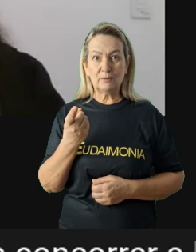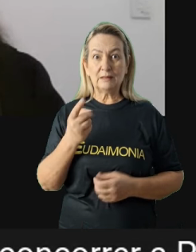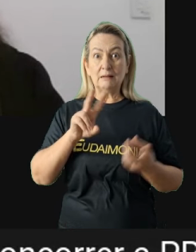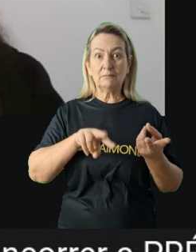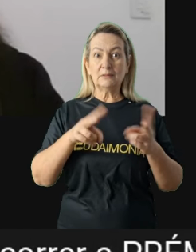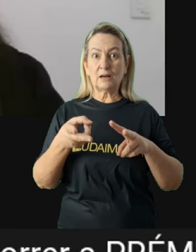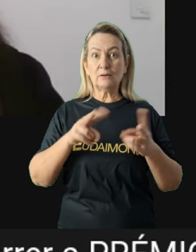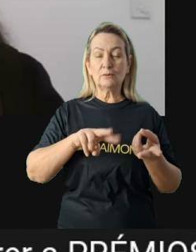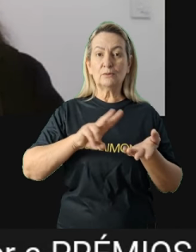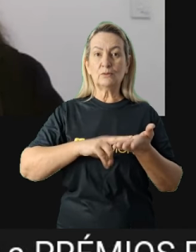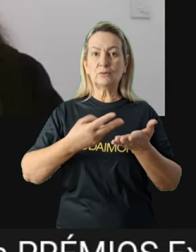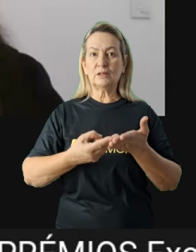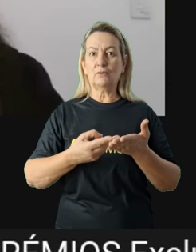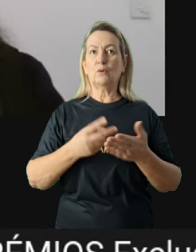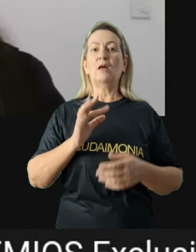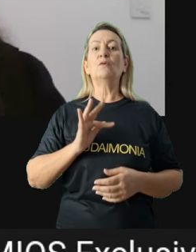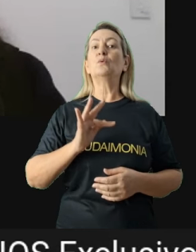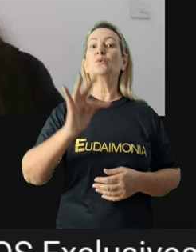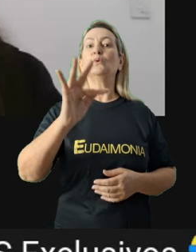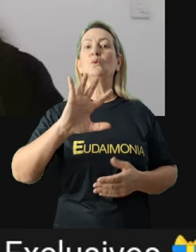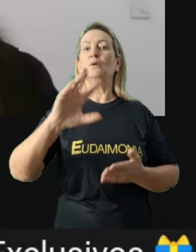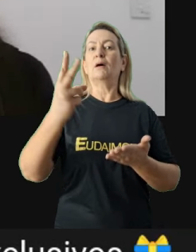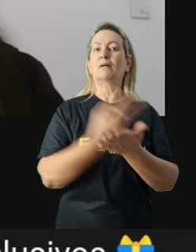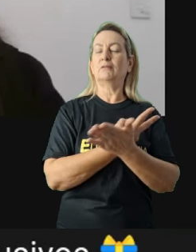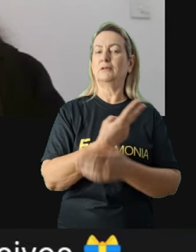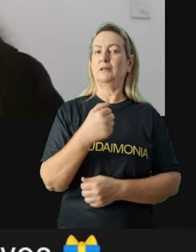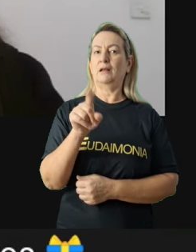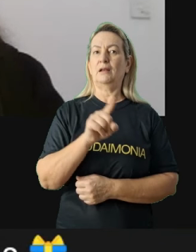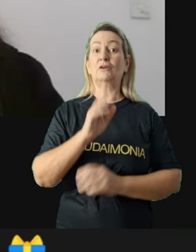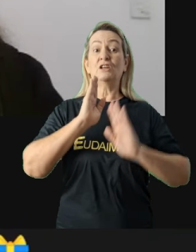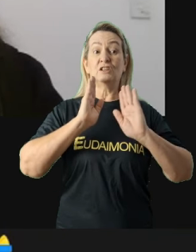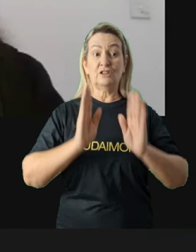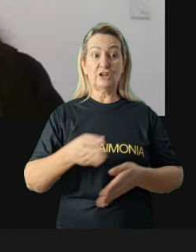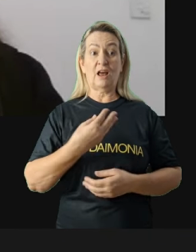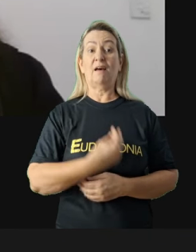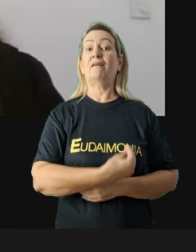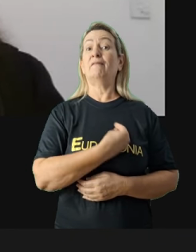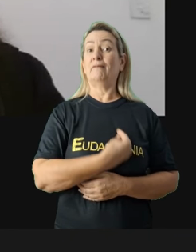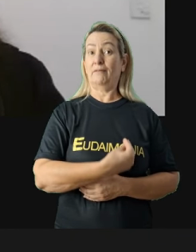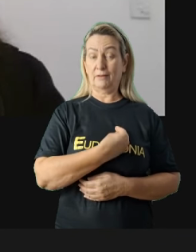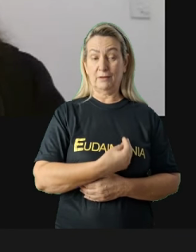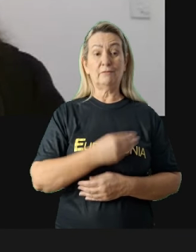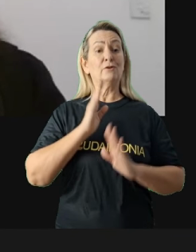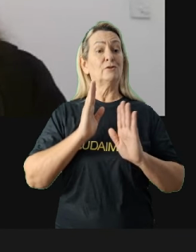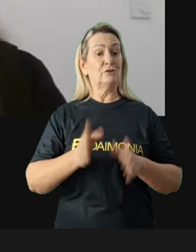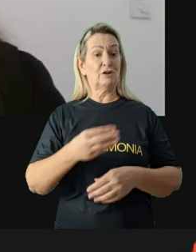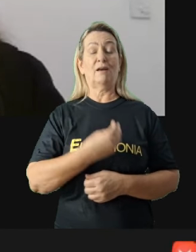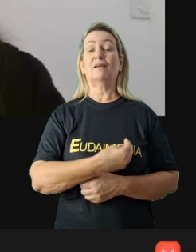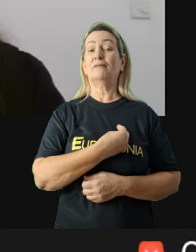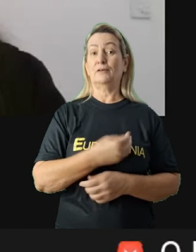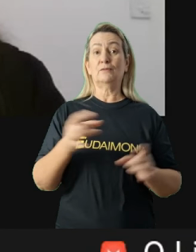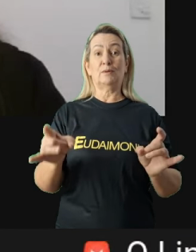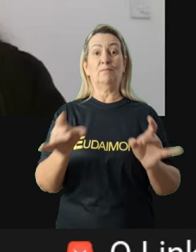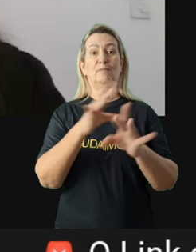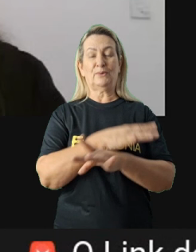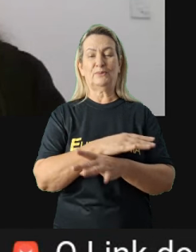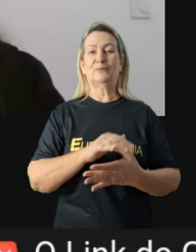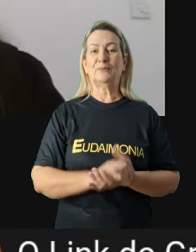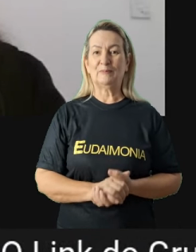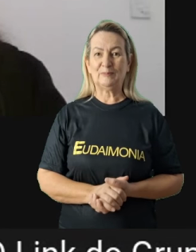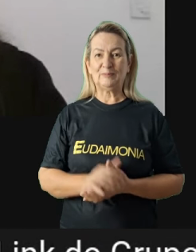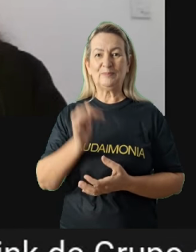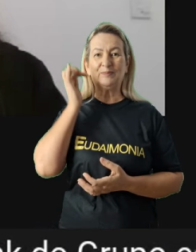Não é, você tá ouvindo aí, gente, a gente conversar aqui pensando, eles falaram que um dia vai acontecer. Não. Já tá